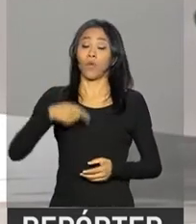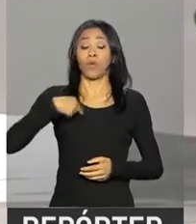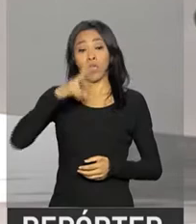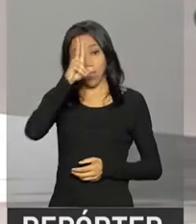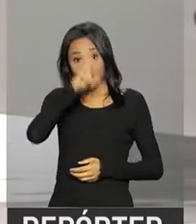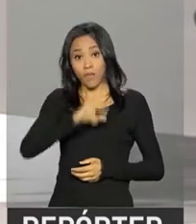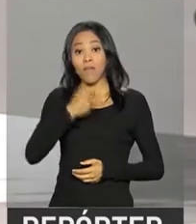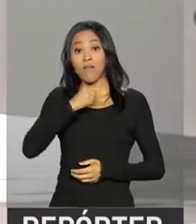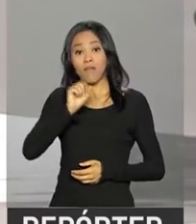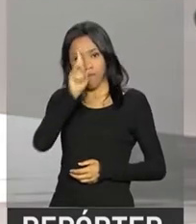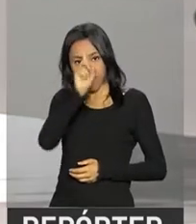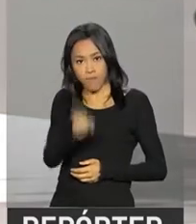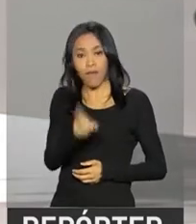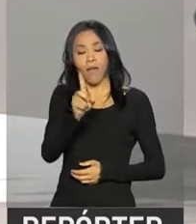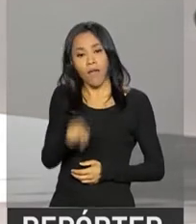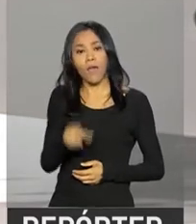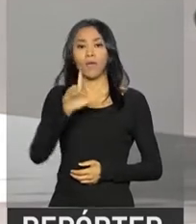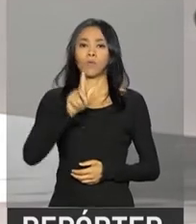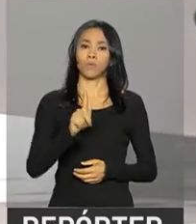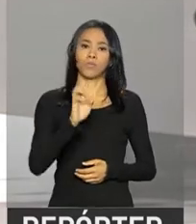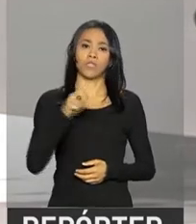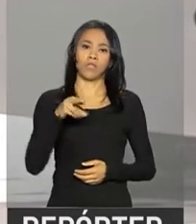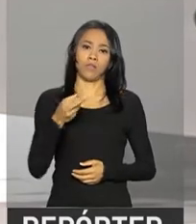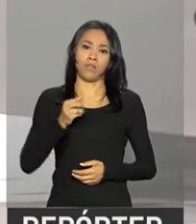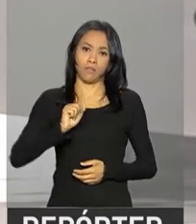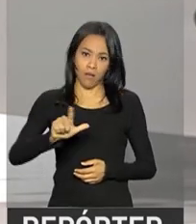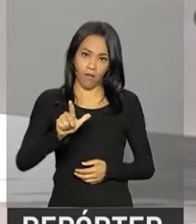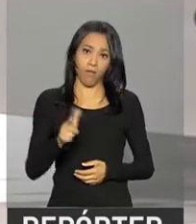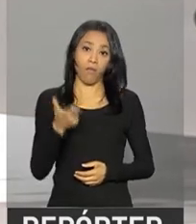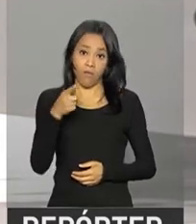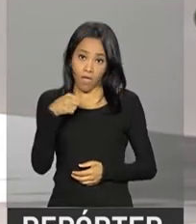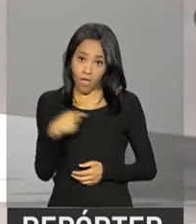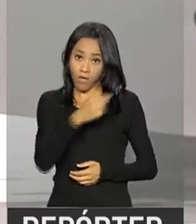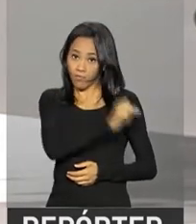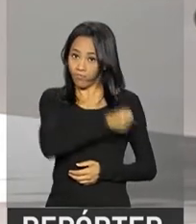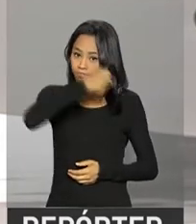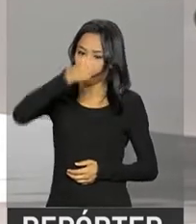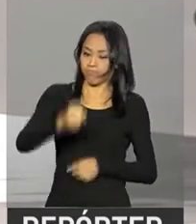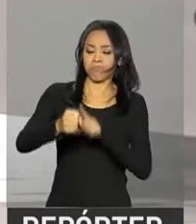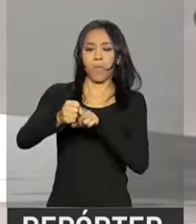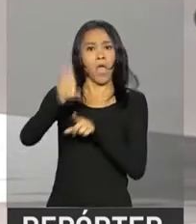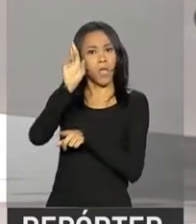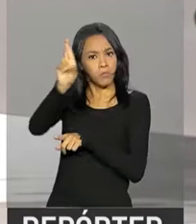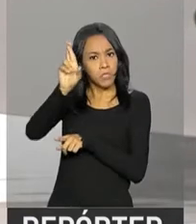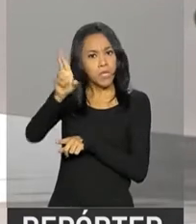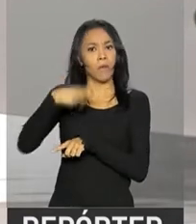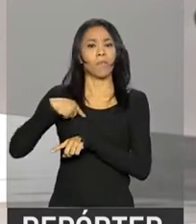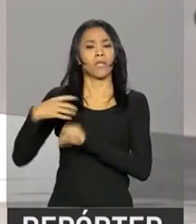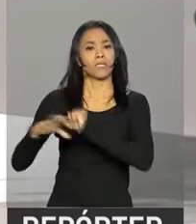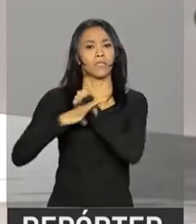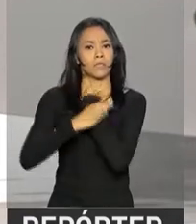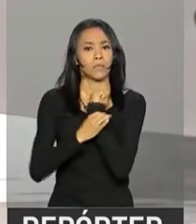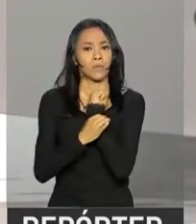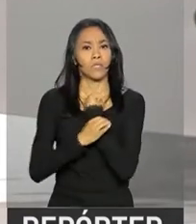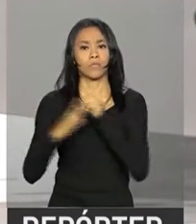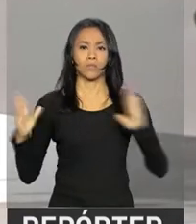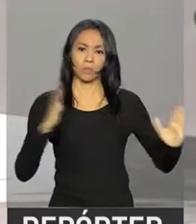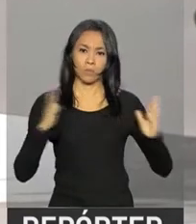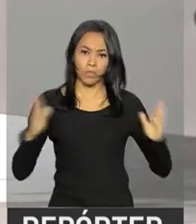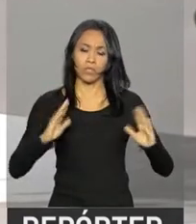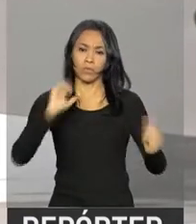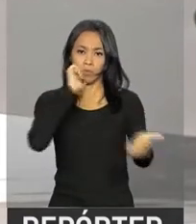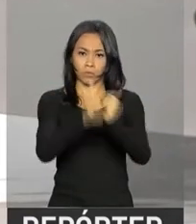comandante militar do leste sediado no rio de janeiro ele foi também um dos responsáveis pela segurança dos jogos olímpicos